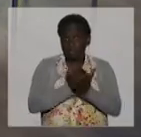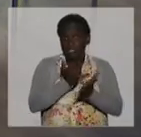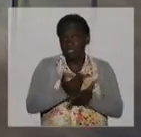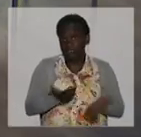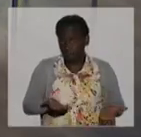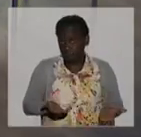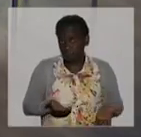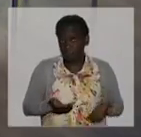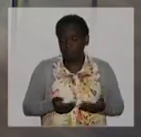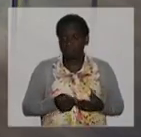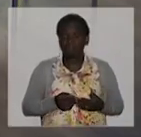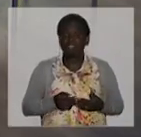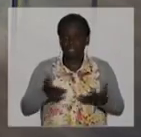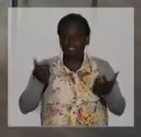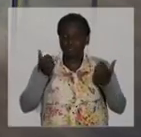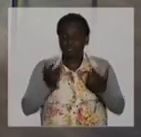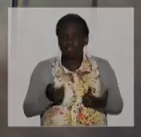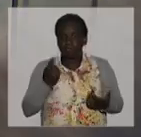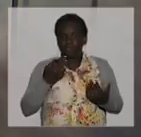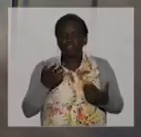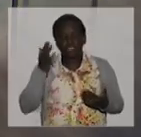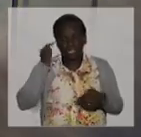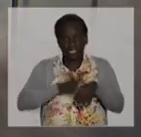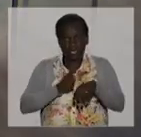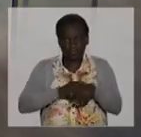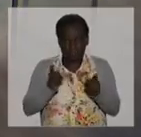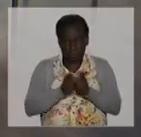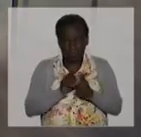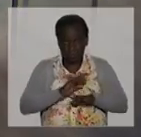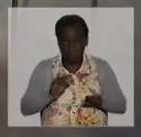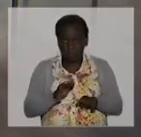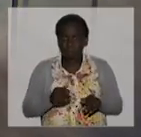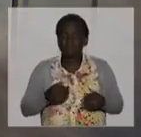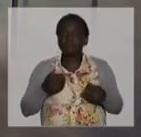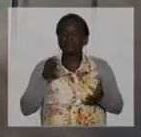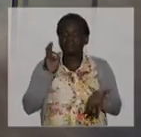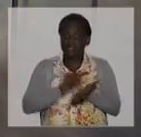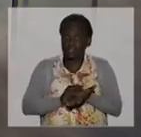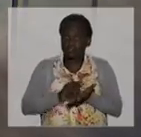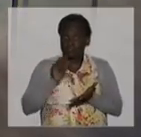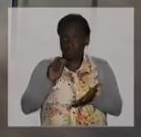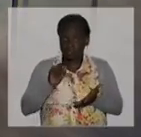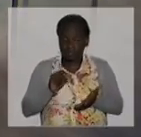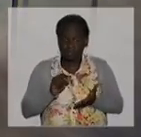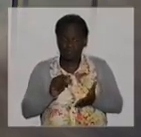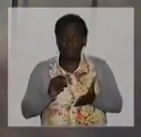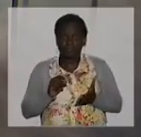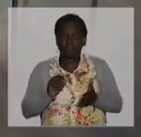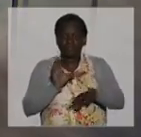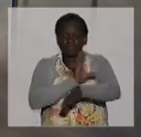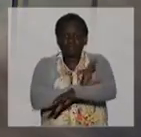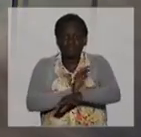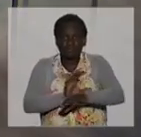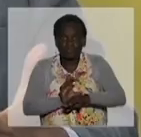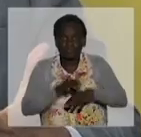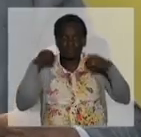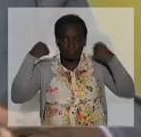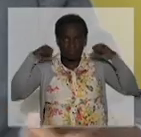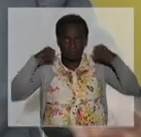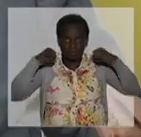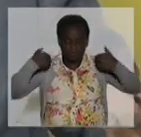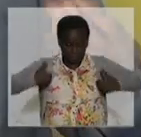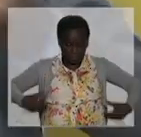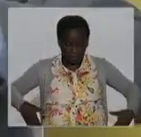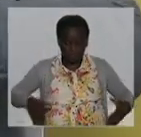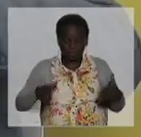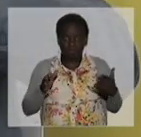mais. Deixa eu dizer uma coisa só para sei que está terminando o tempo. Na verdade, a cultura física,